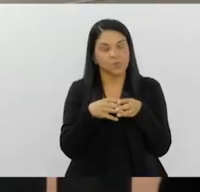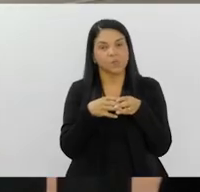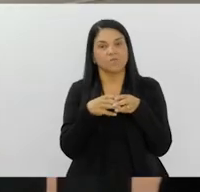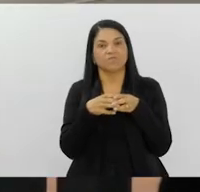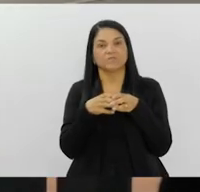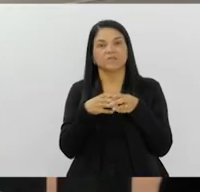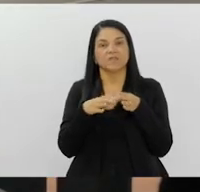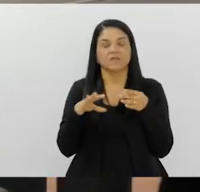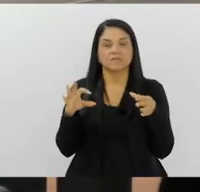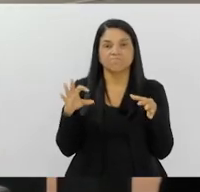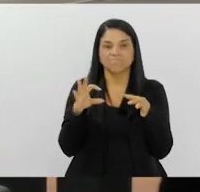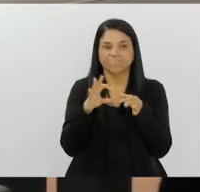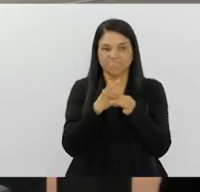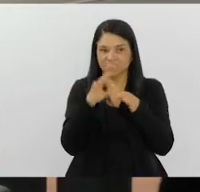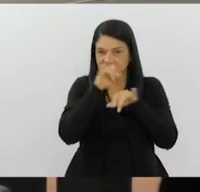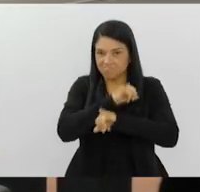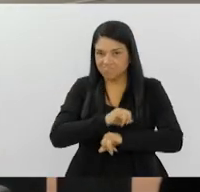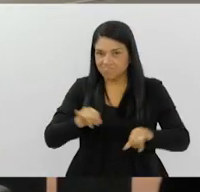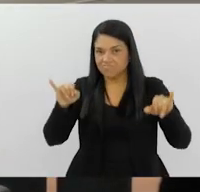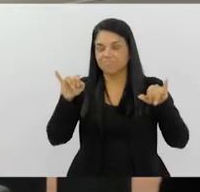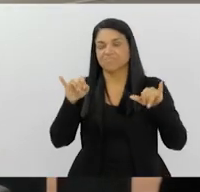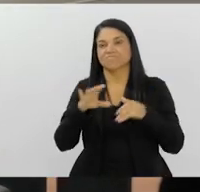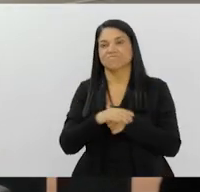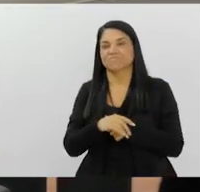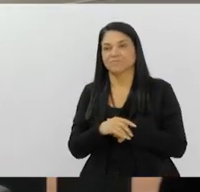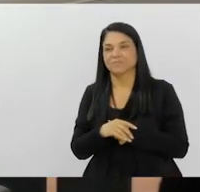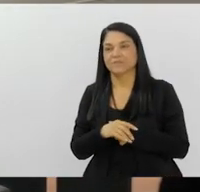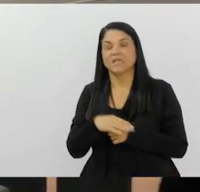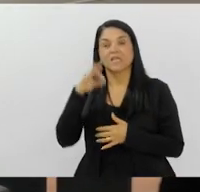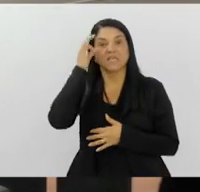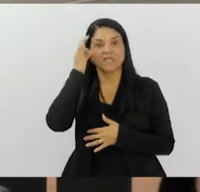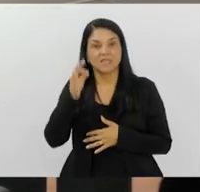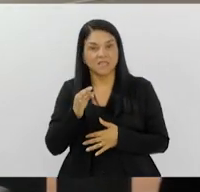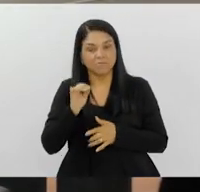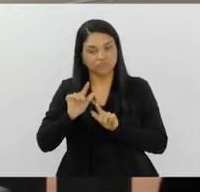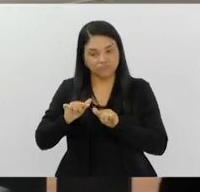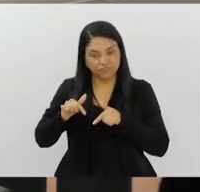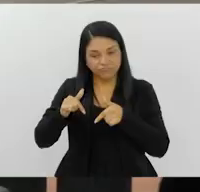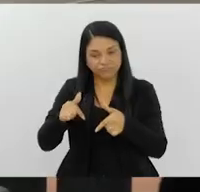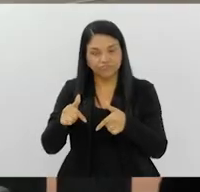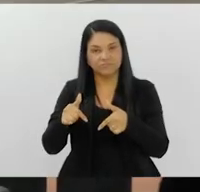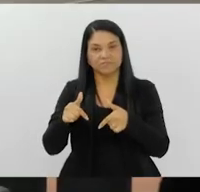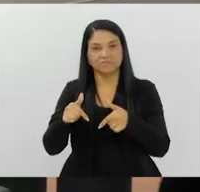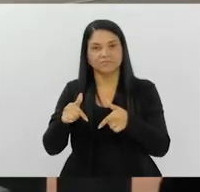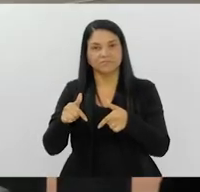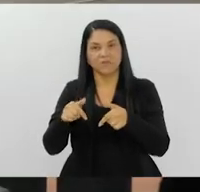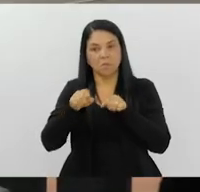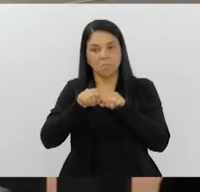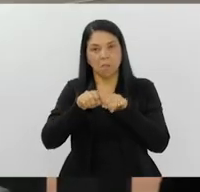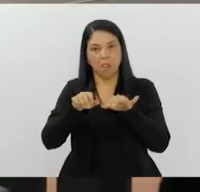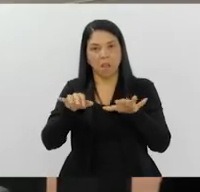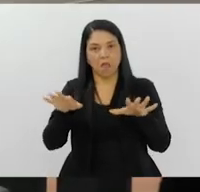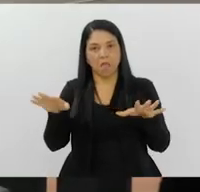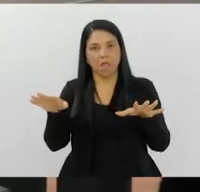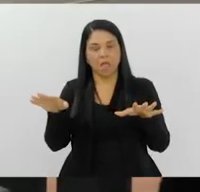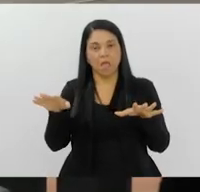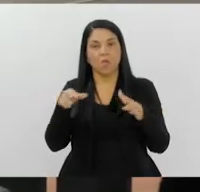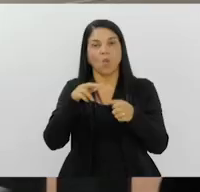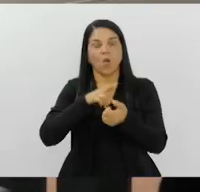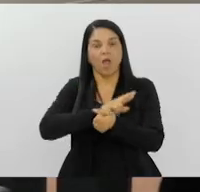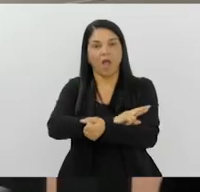vinculado por aí porque nós entendemos que o modo operantes agora cresceu e é o